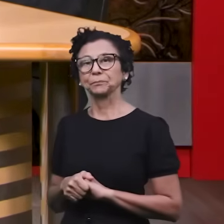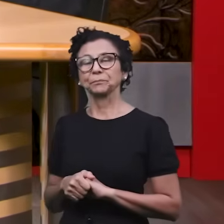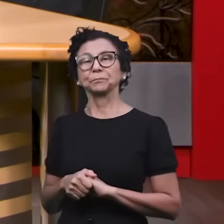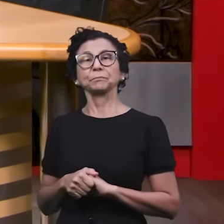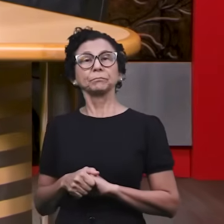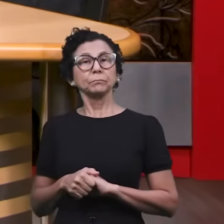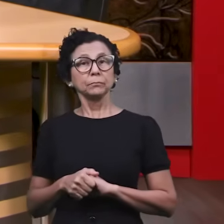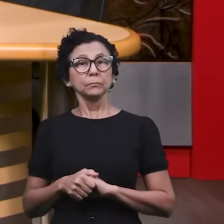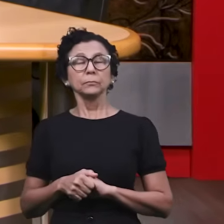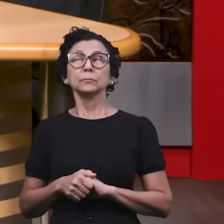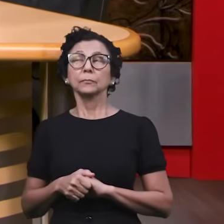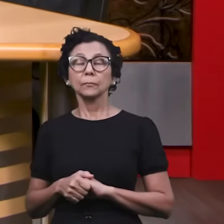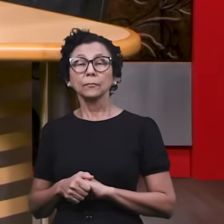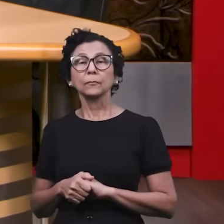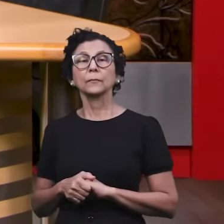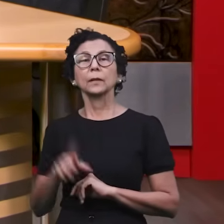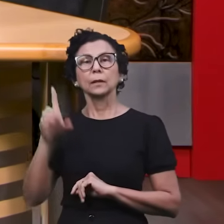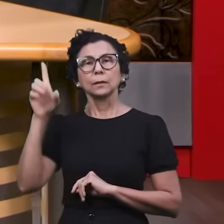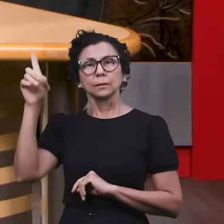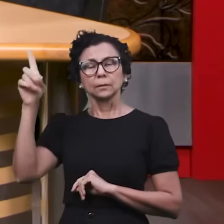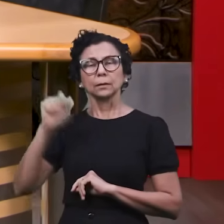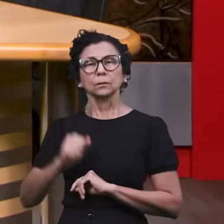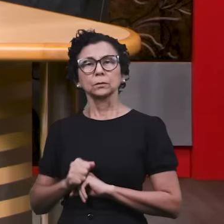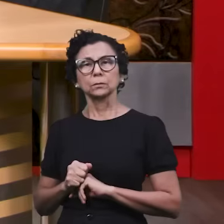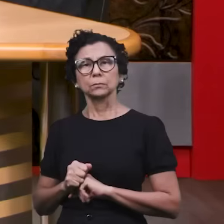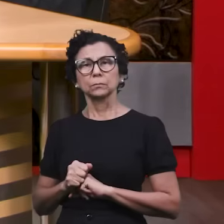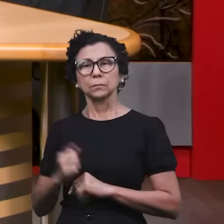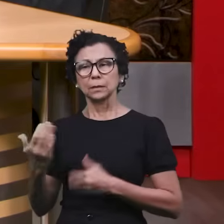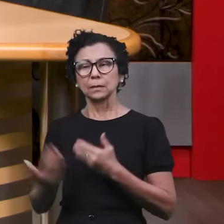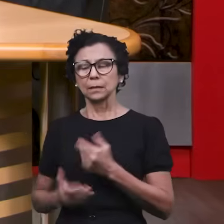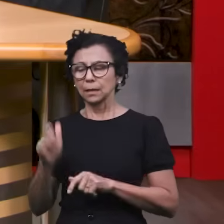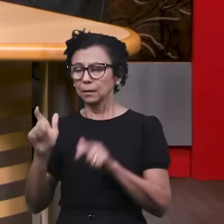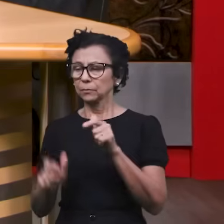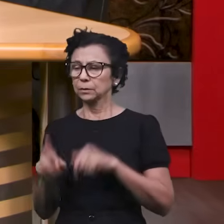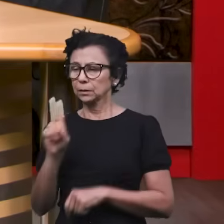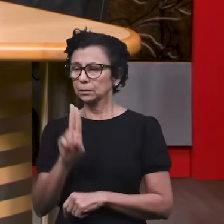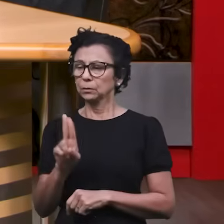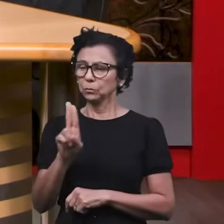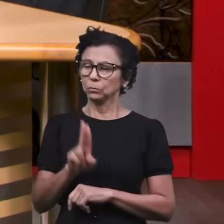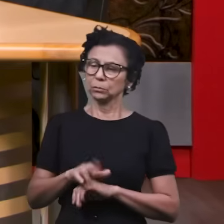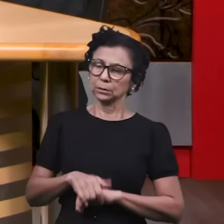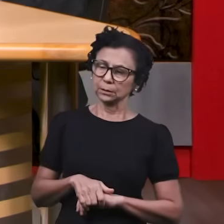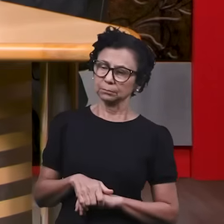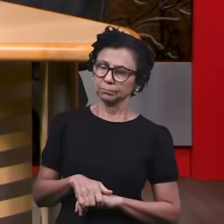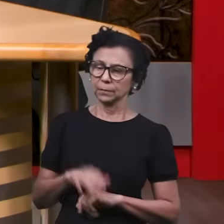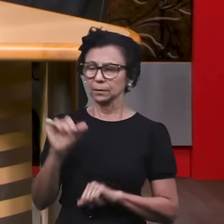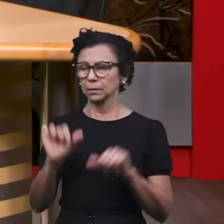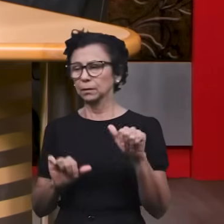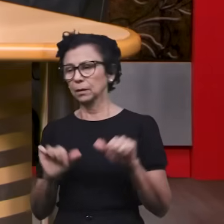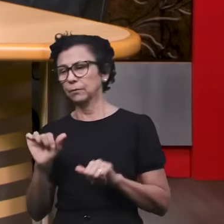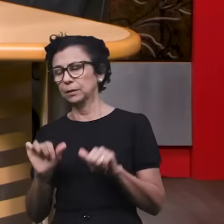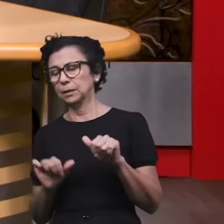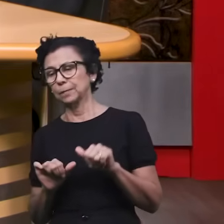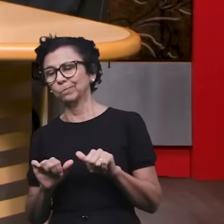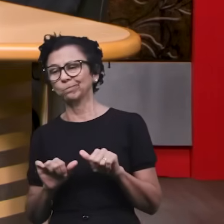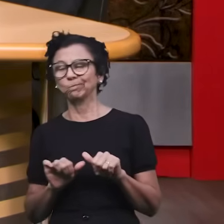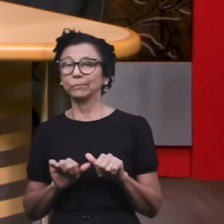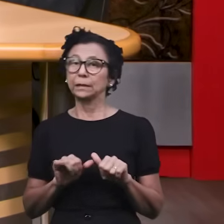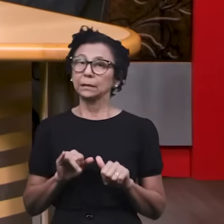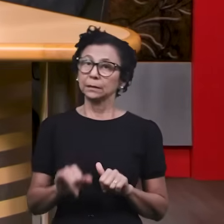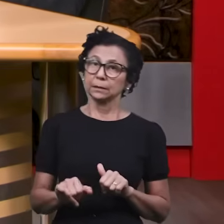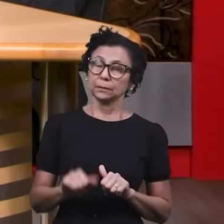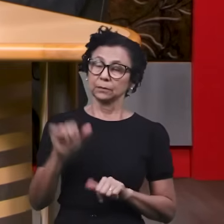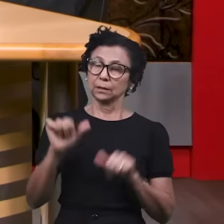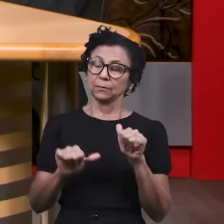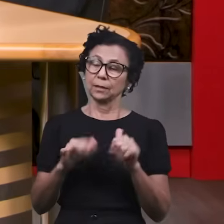Deus tem os servos que Ele usa. Mas existem as medidas que você tem que fazer. Se as medidas forem erradas, você vai ter problema